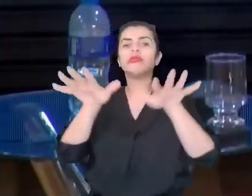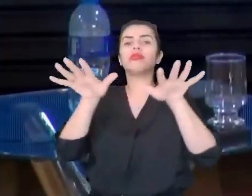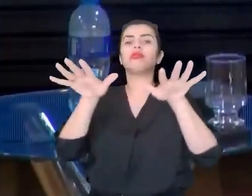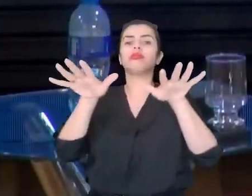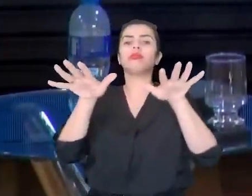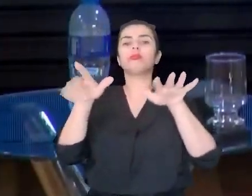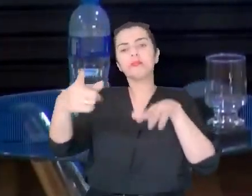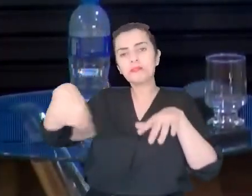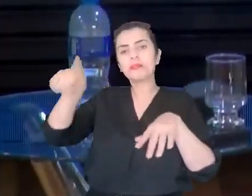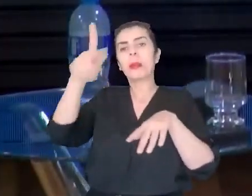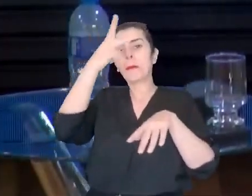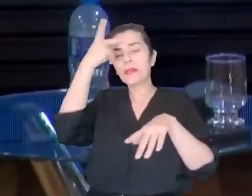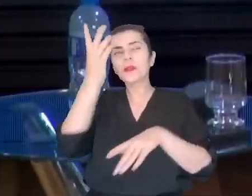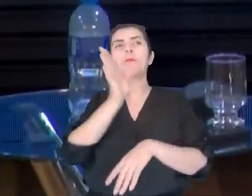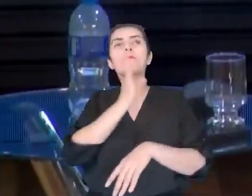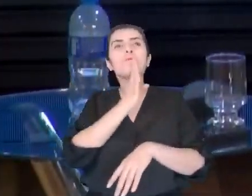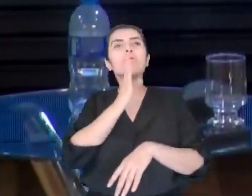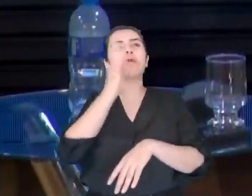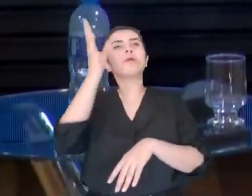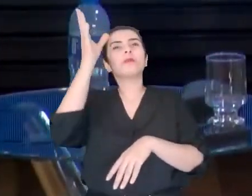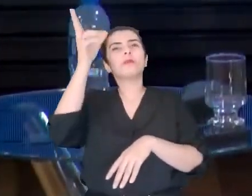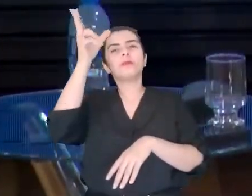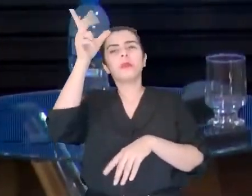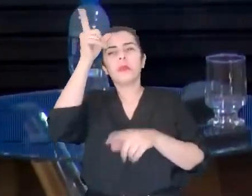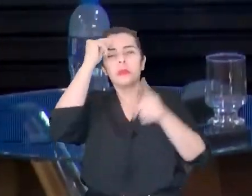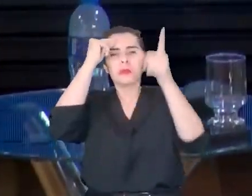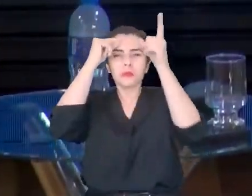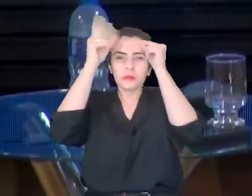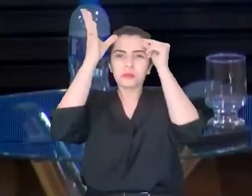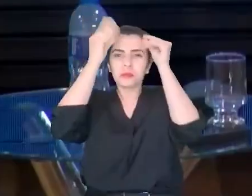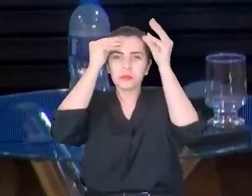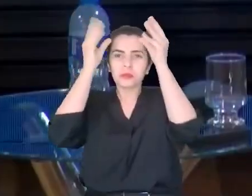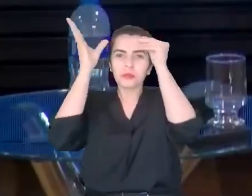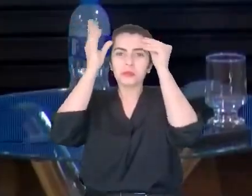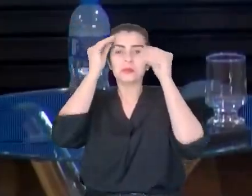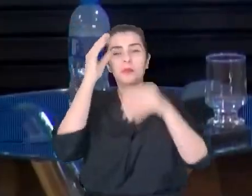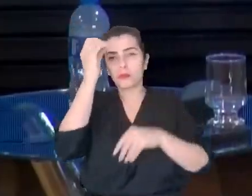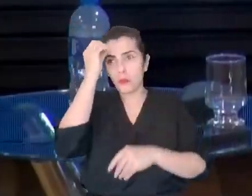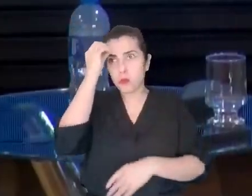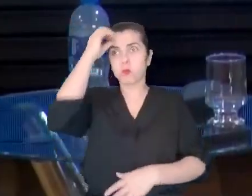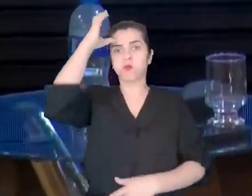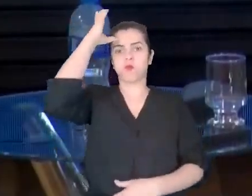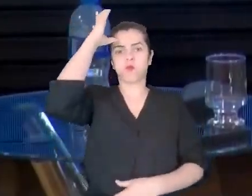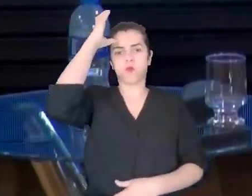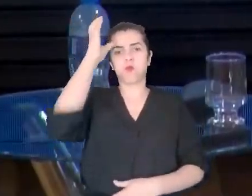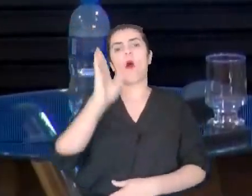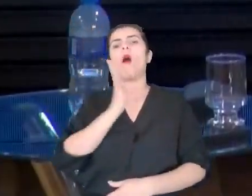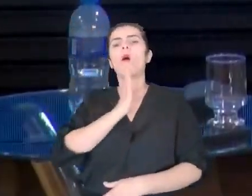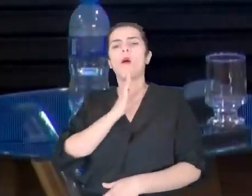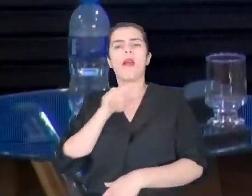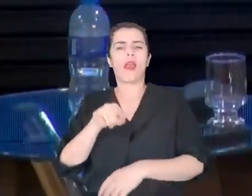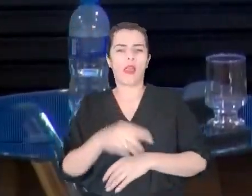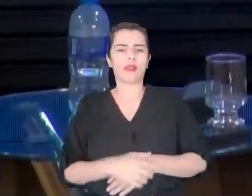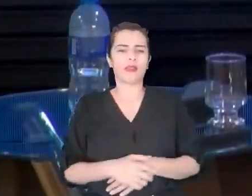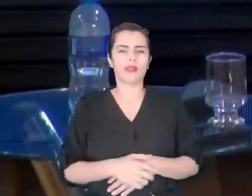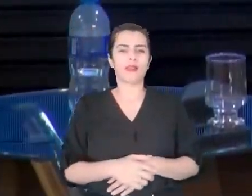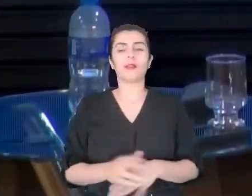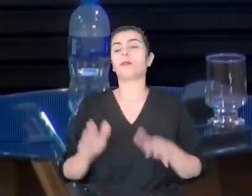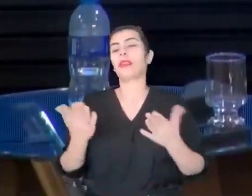distribuído, né, ele seja mais democrático. Né? Você tem todas essas pessoas podem ter acesso a ele. Né? Isso é interessante que,